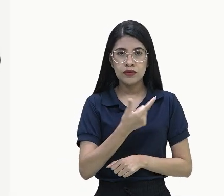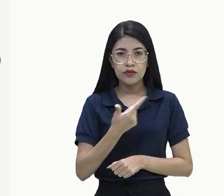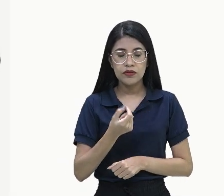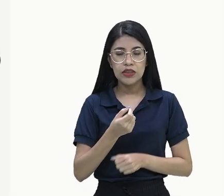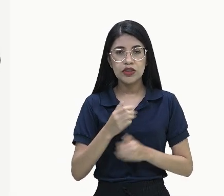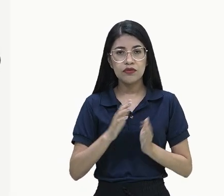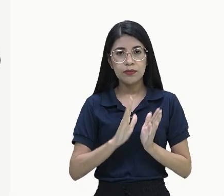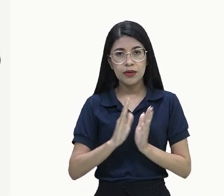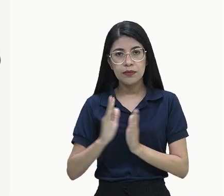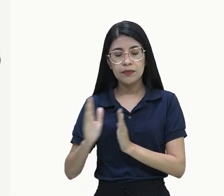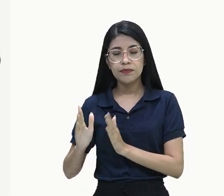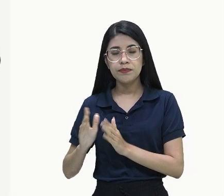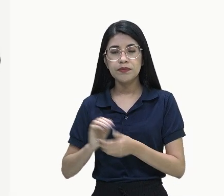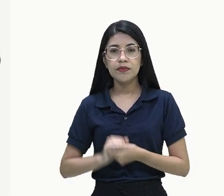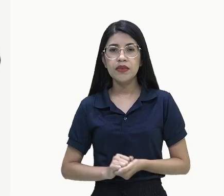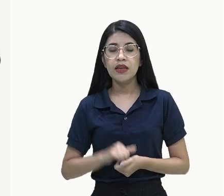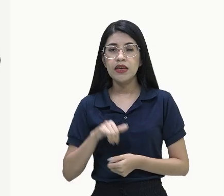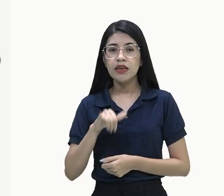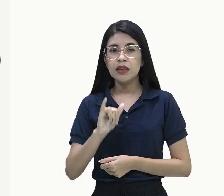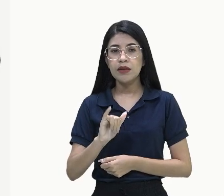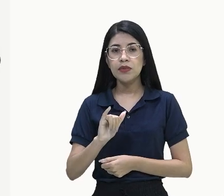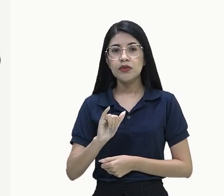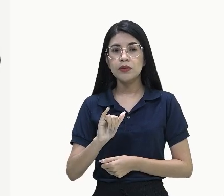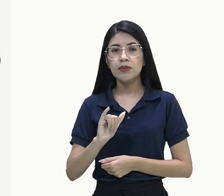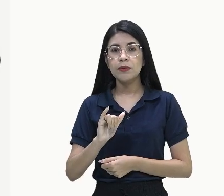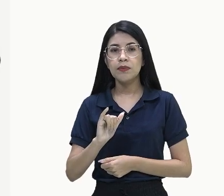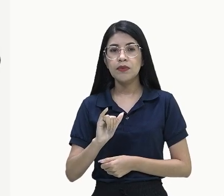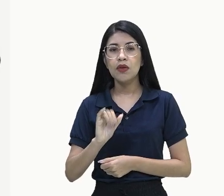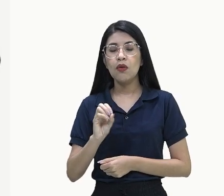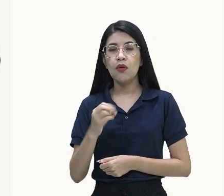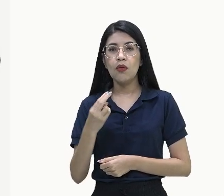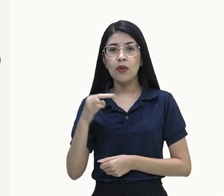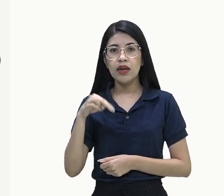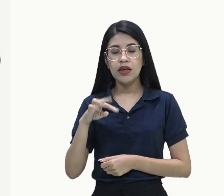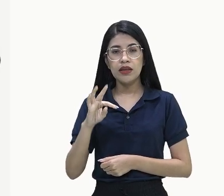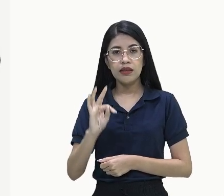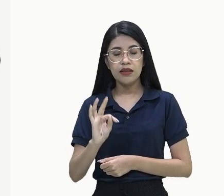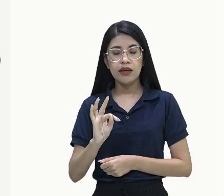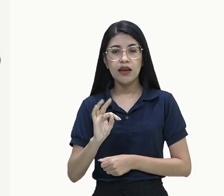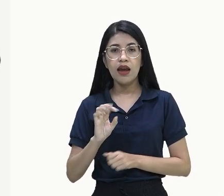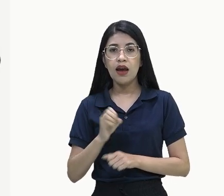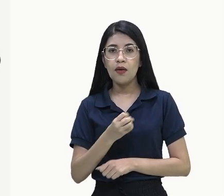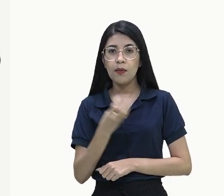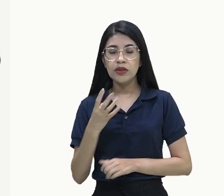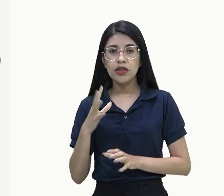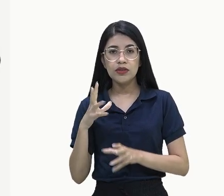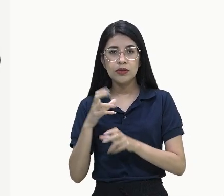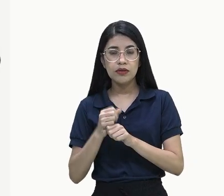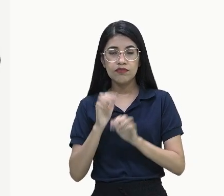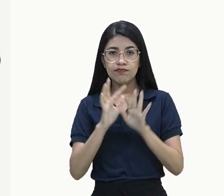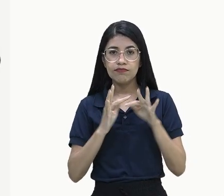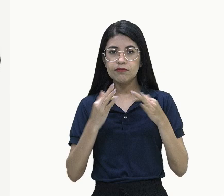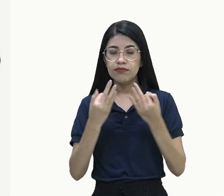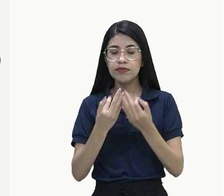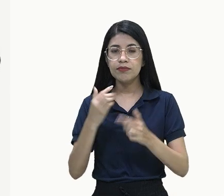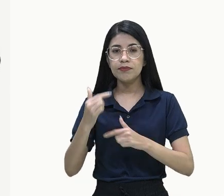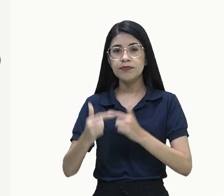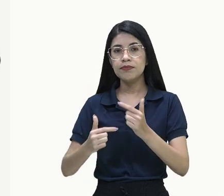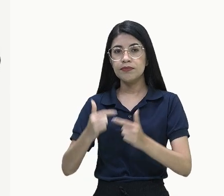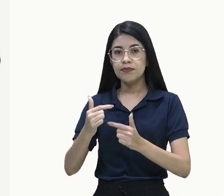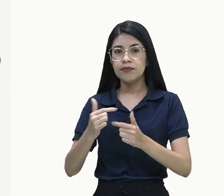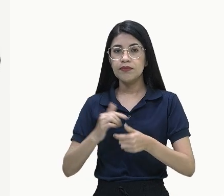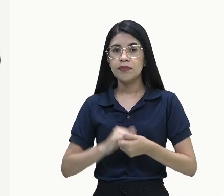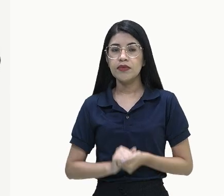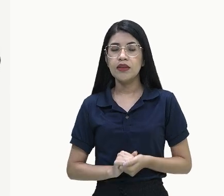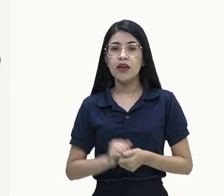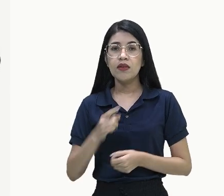Y ou NT é o total de famílias trabalhando na pesca. Tá legal? E aí, como nós queremos que você saiba